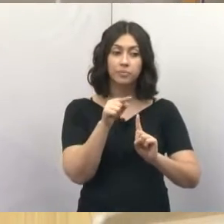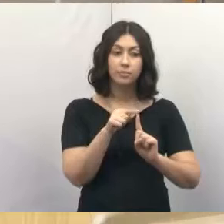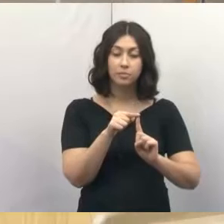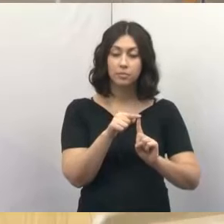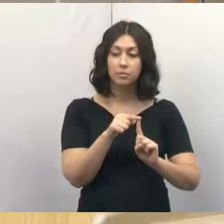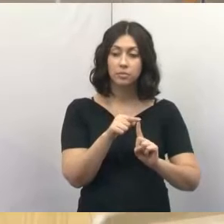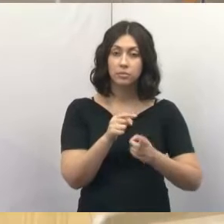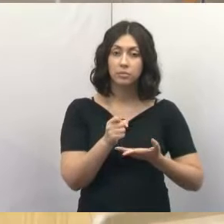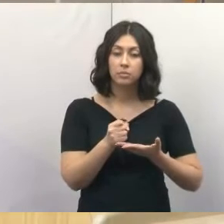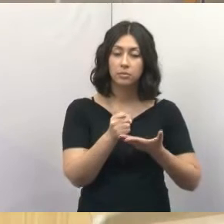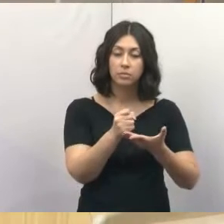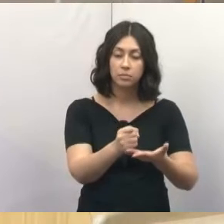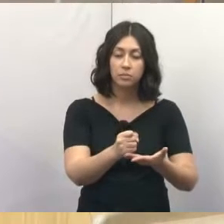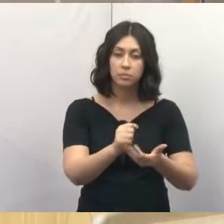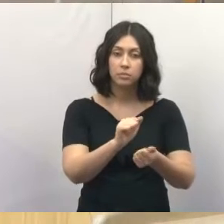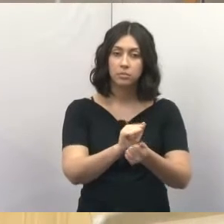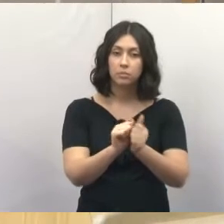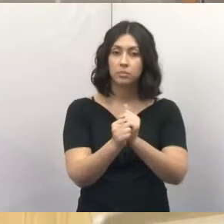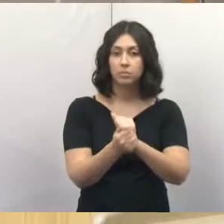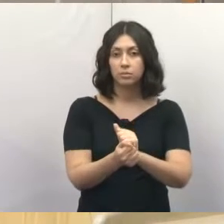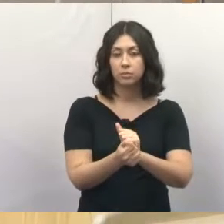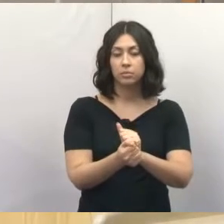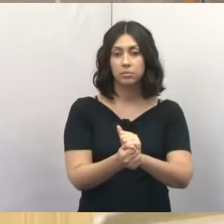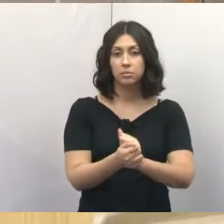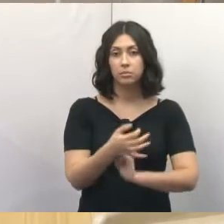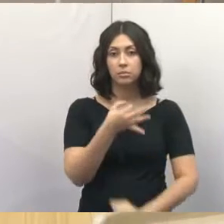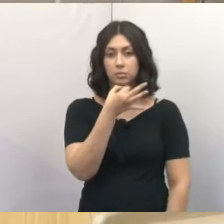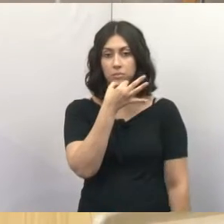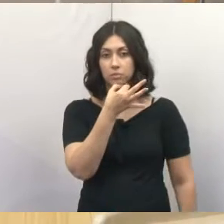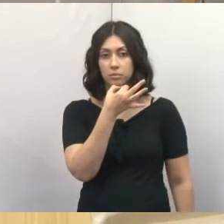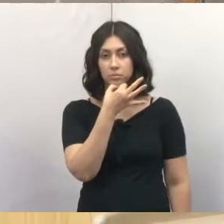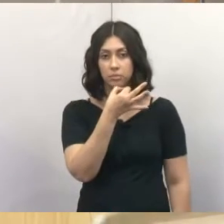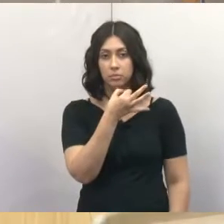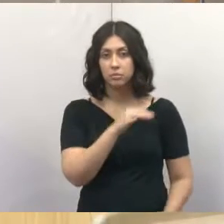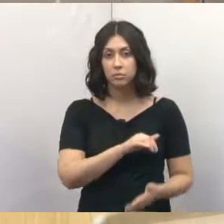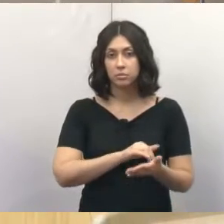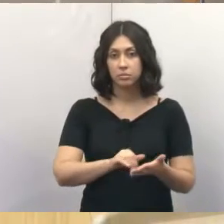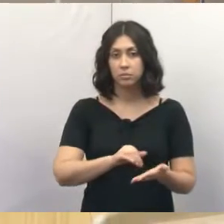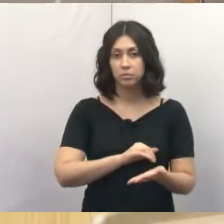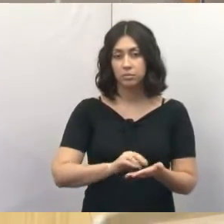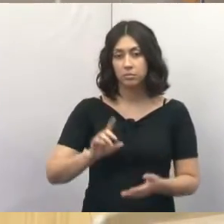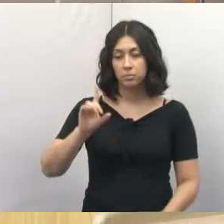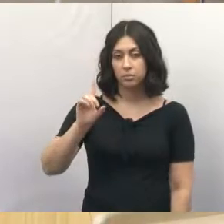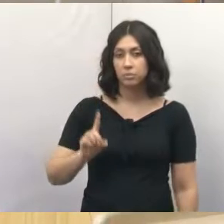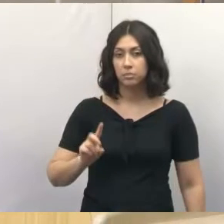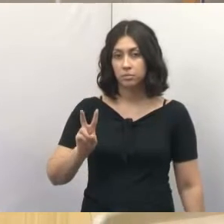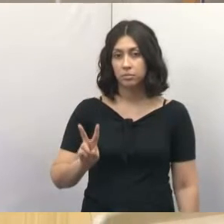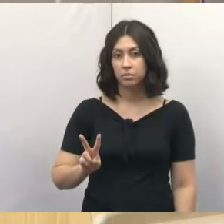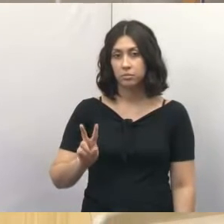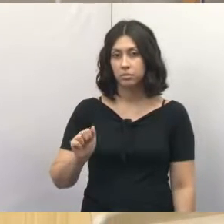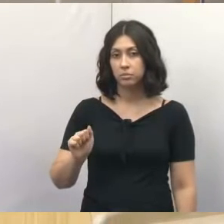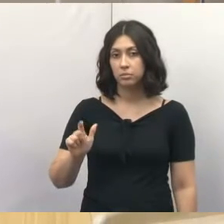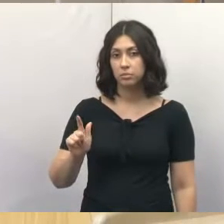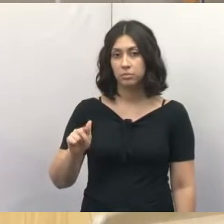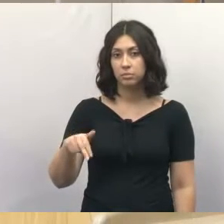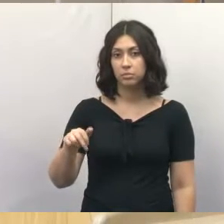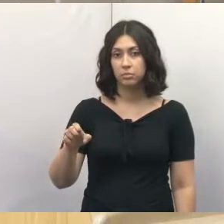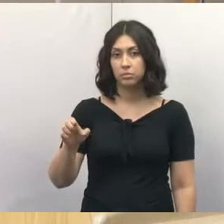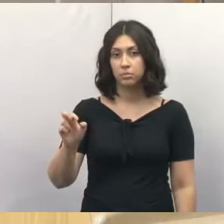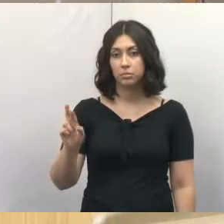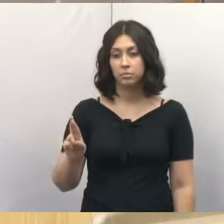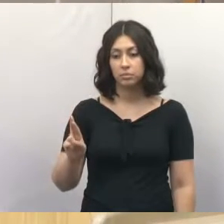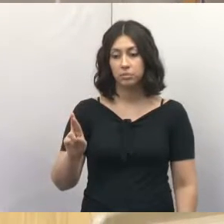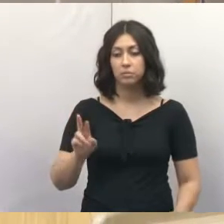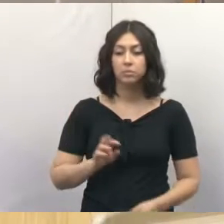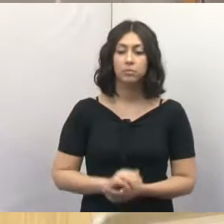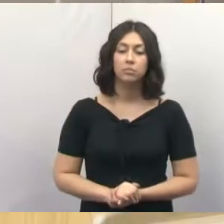as necessárias adequações sugeridas pelo secretário-diretor jurídico, Wagner Tadeu Boacro